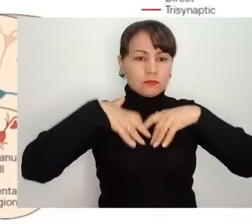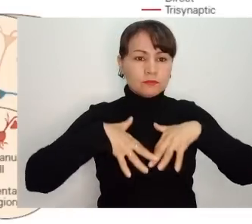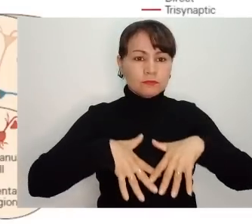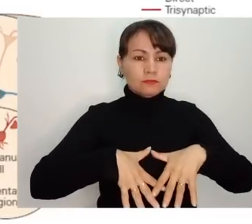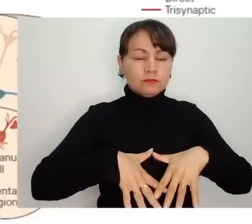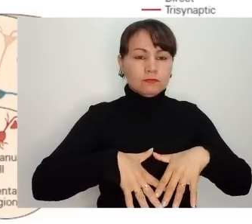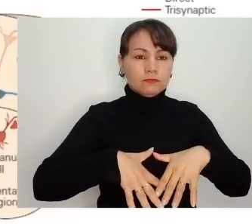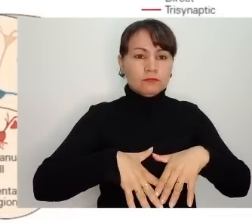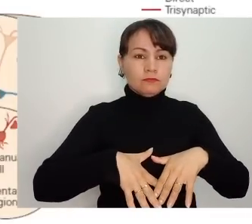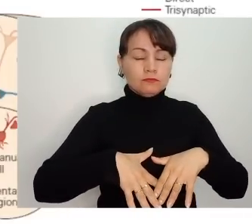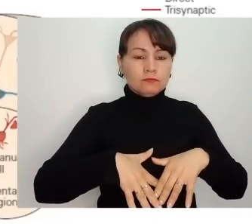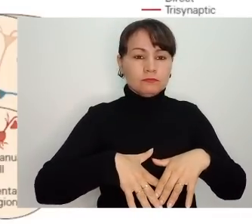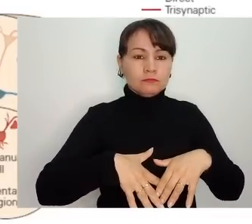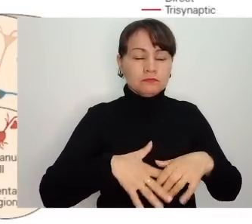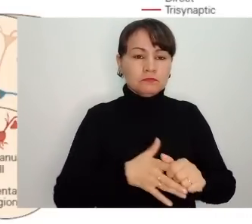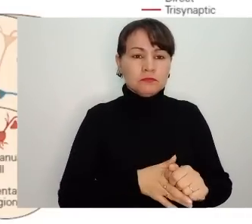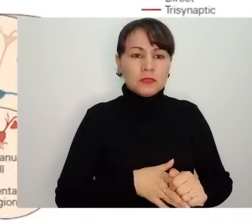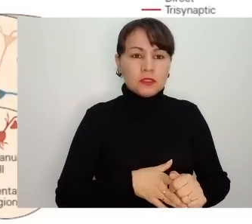nervoso central,